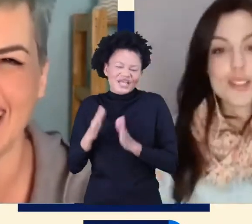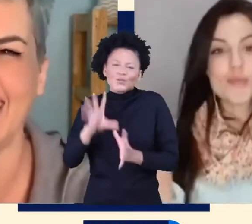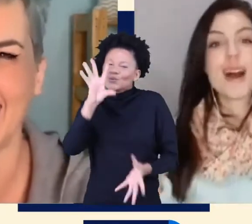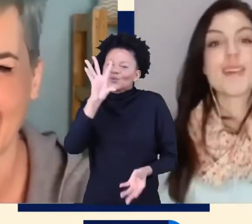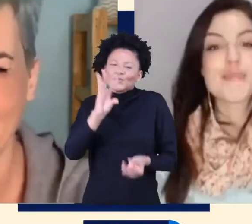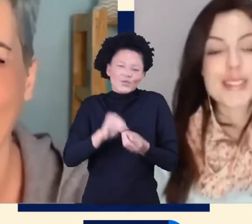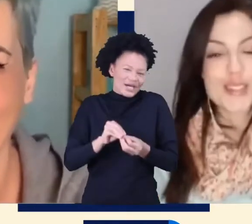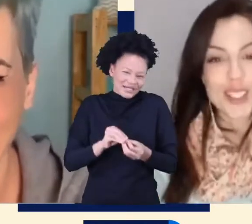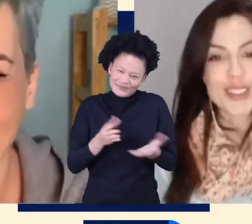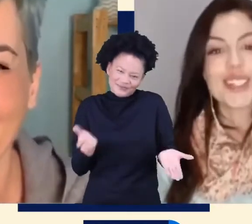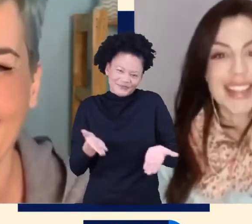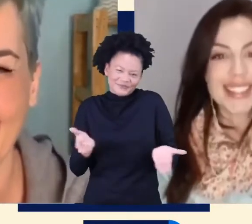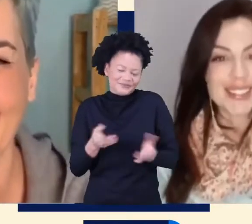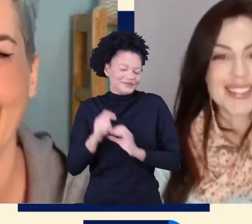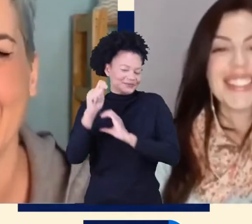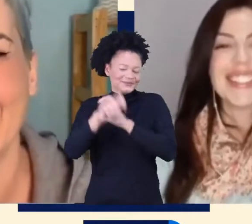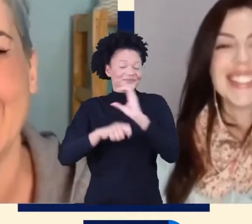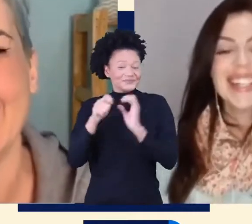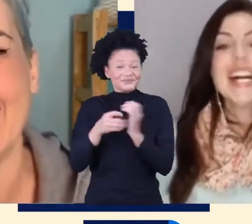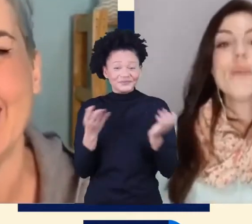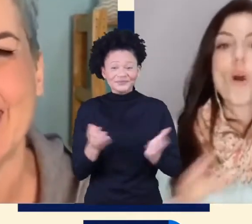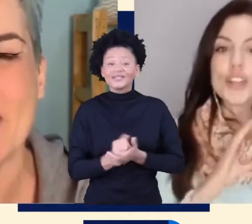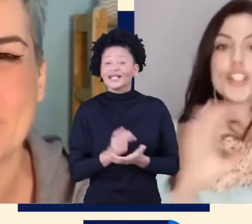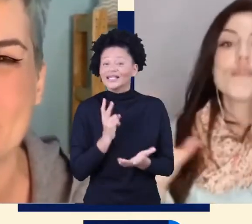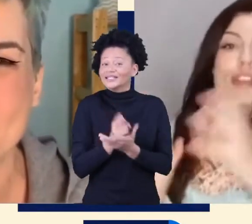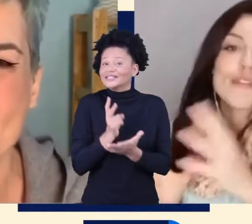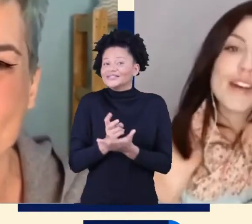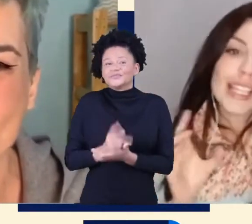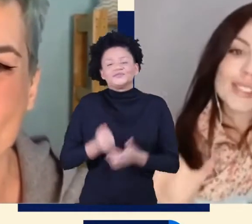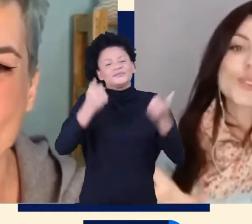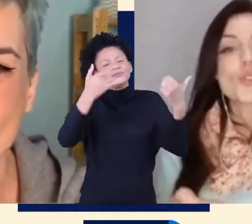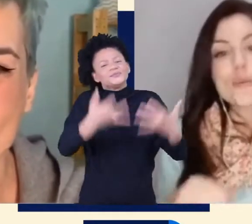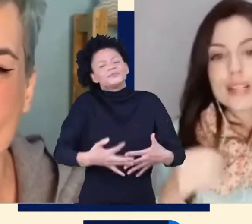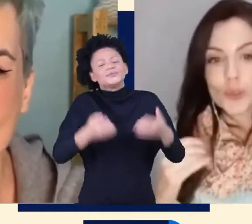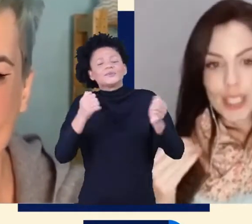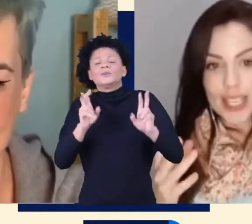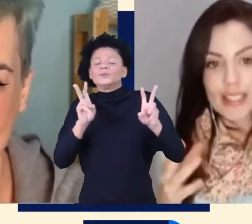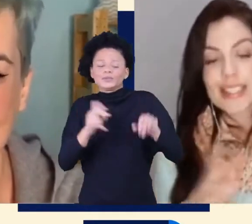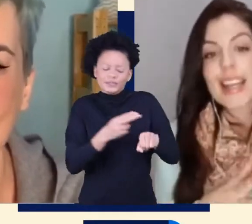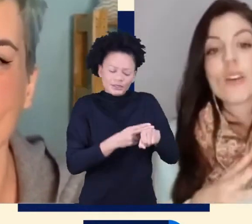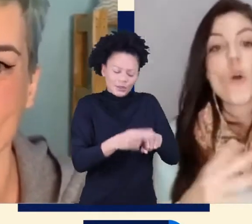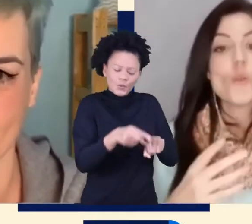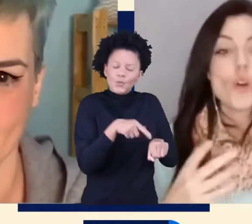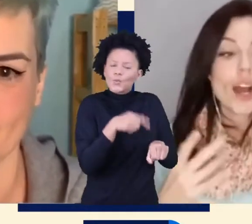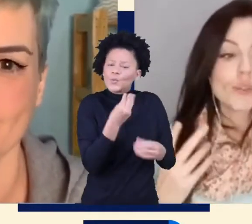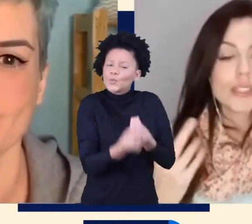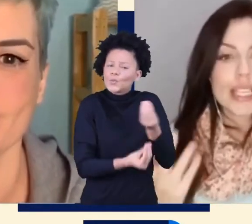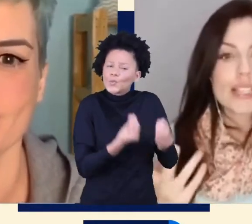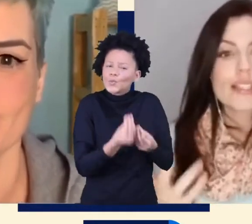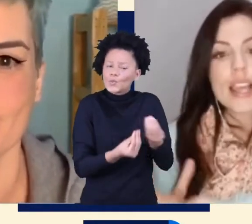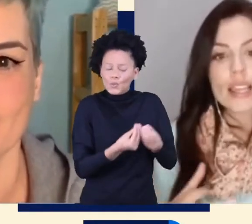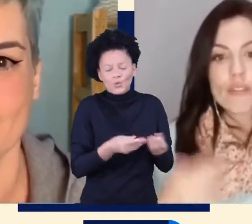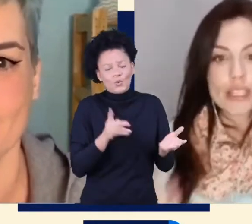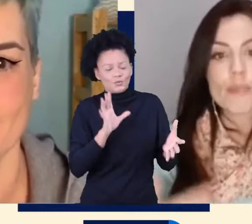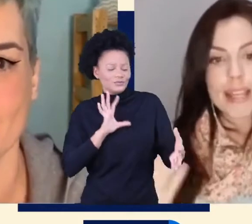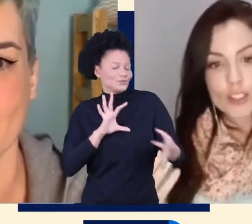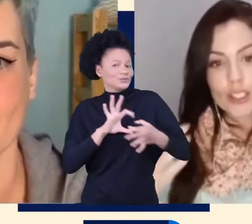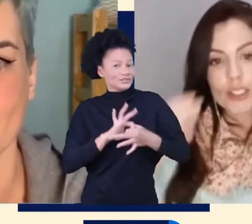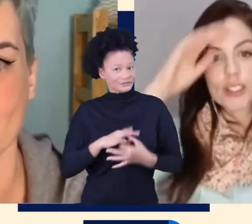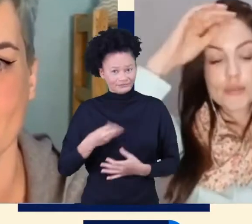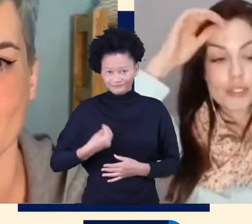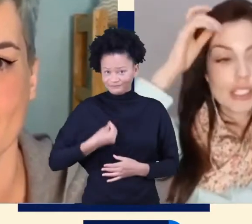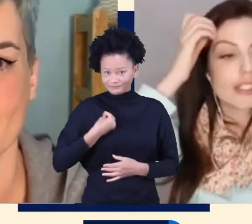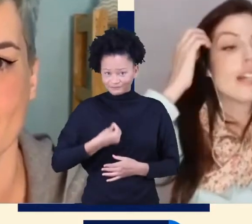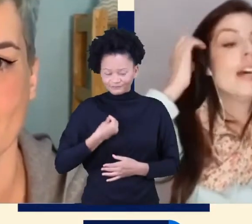É o resumão do episódio, então é isso. Bom, a gente veio falando sobre a nudez, né? Como a nudez, ela faz parte